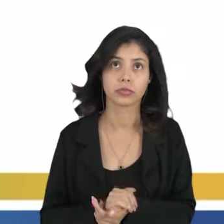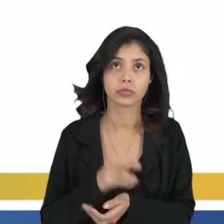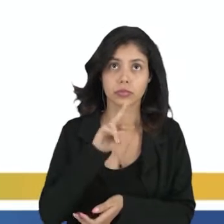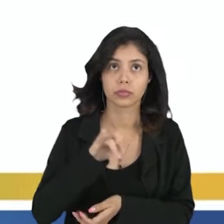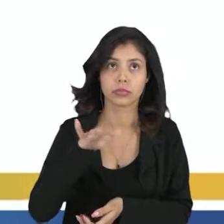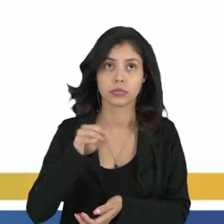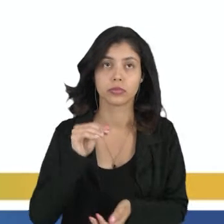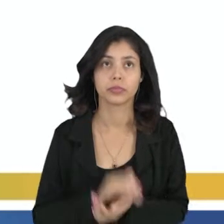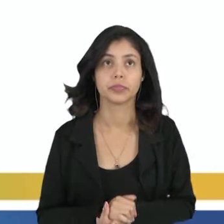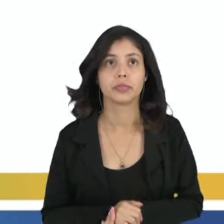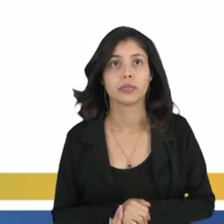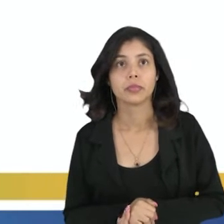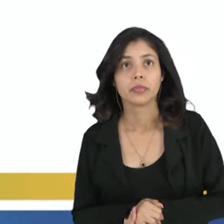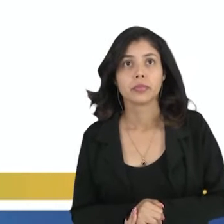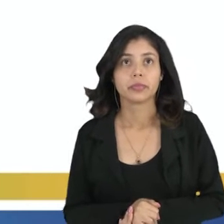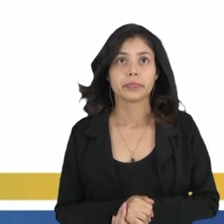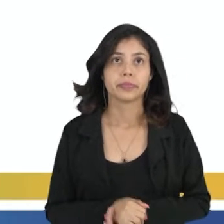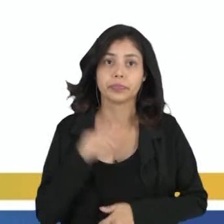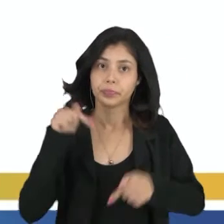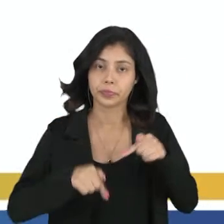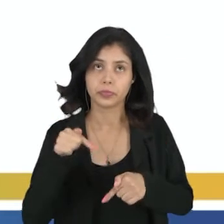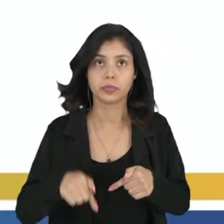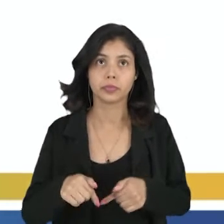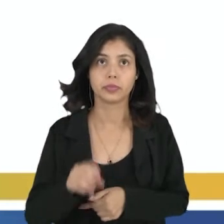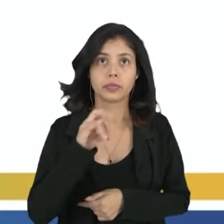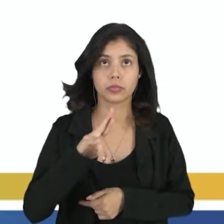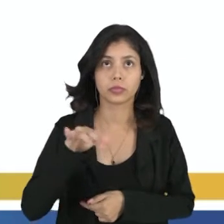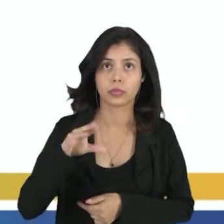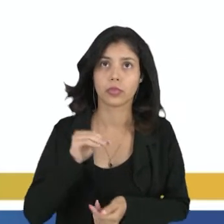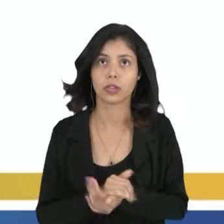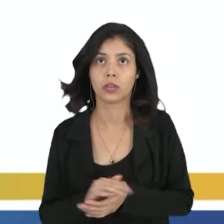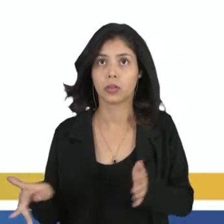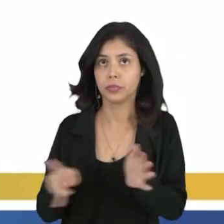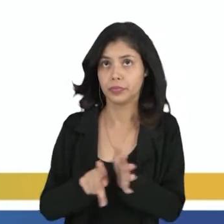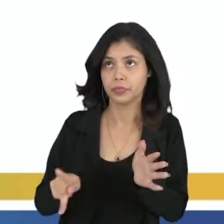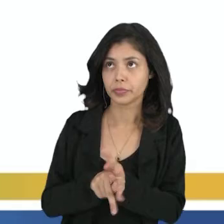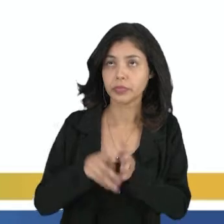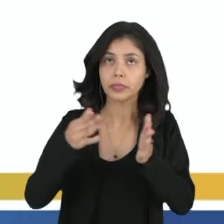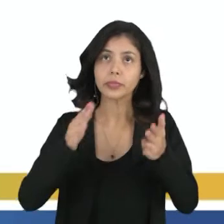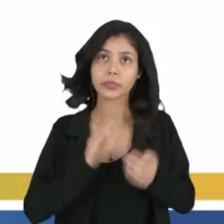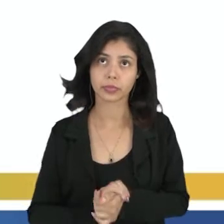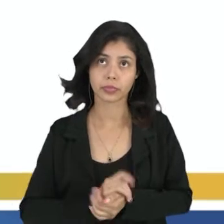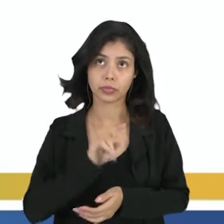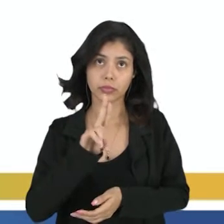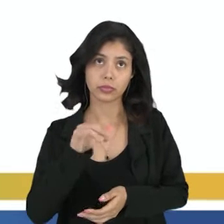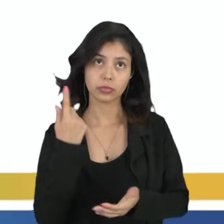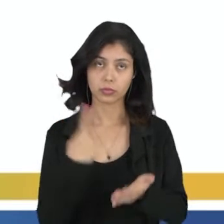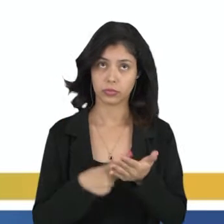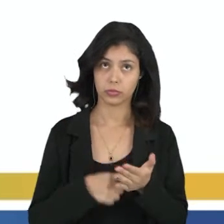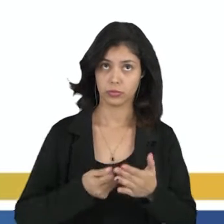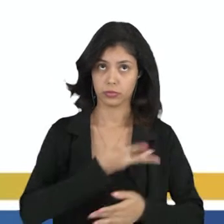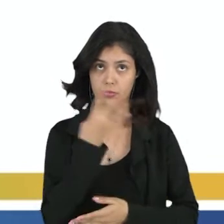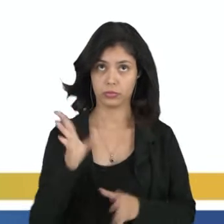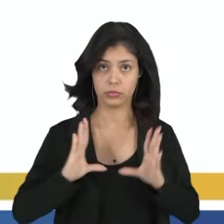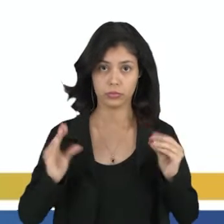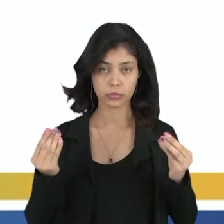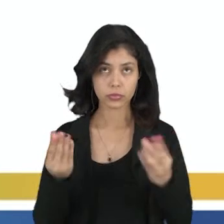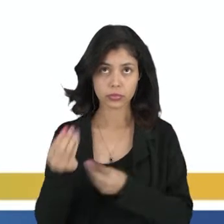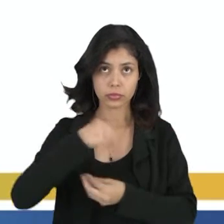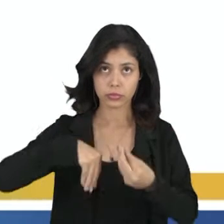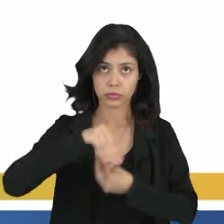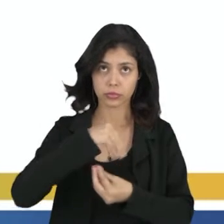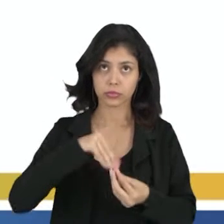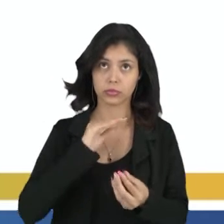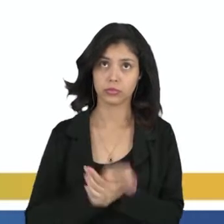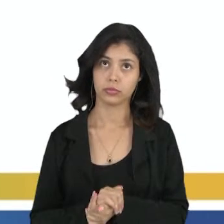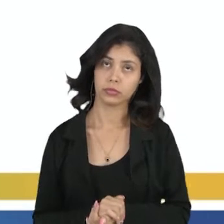inorgânicas. Em química orgânica, um critério é muito adotado, é classificar as reações de acordo com a